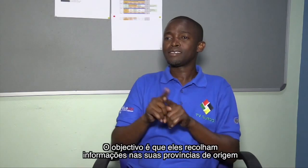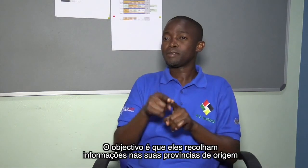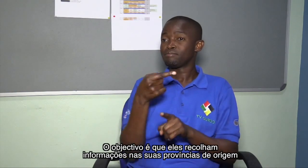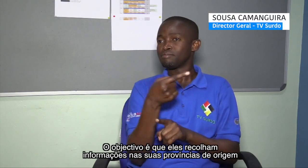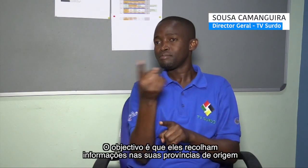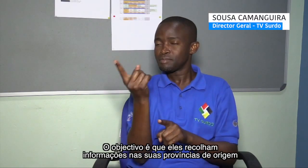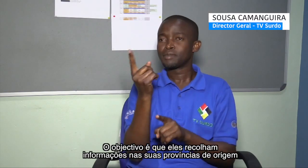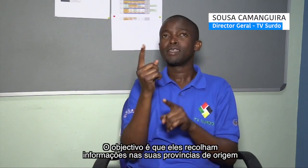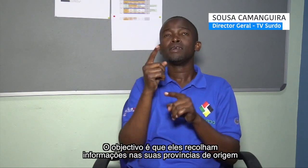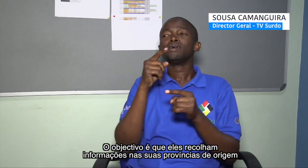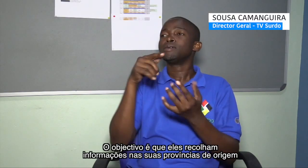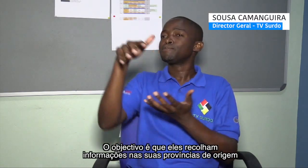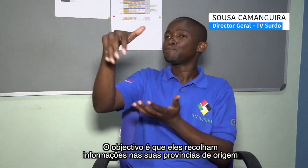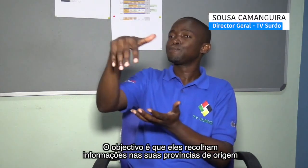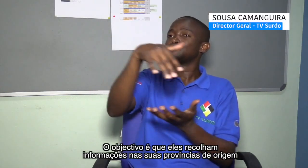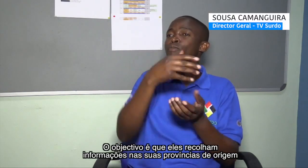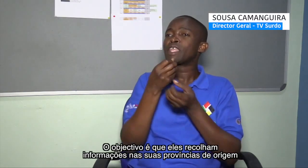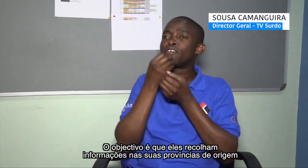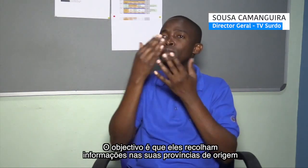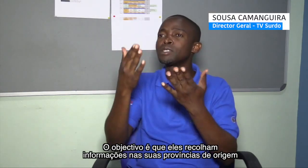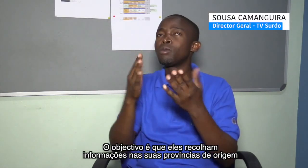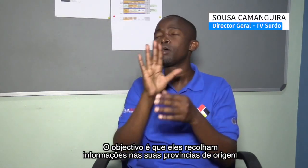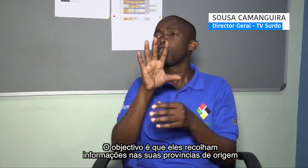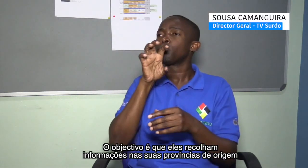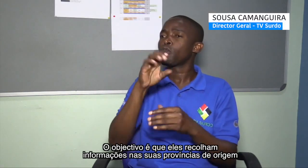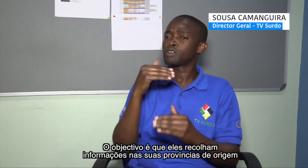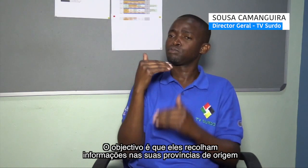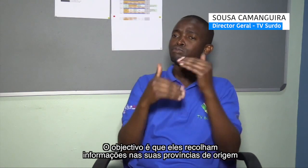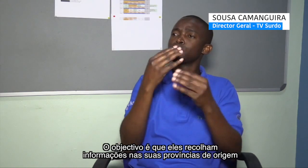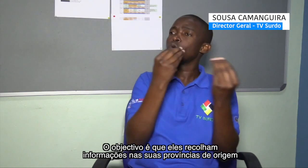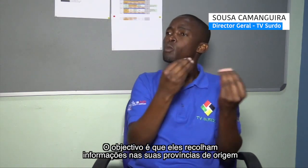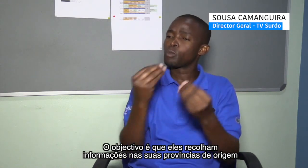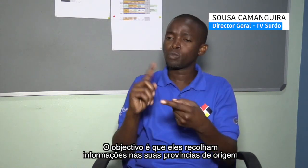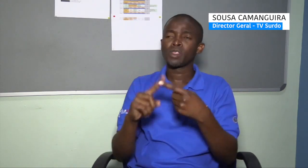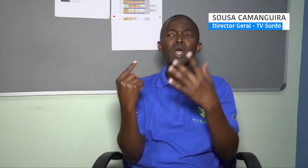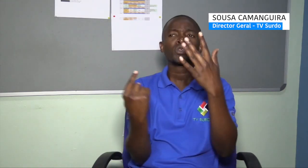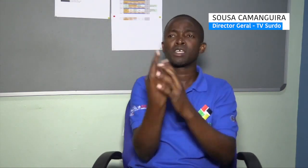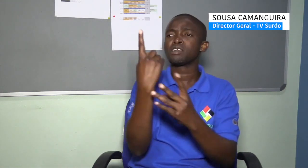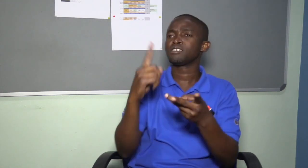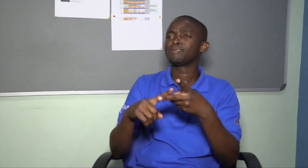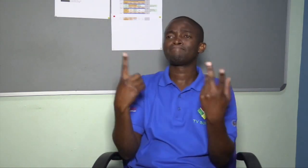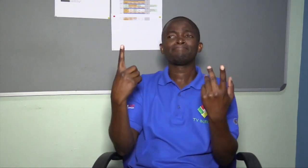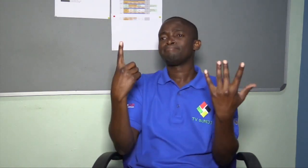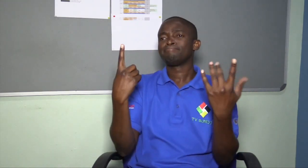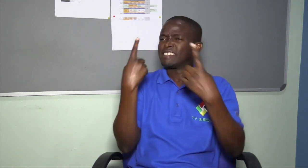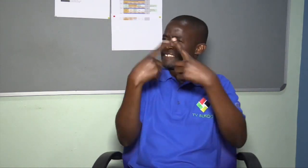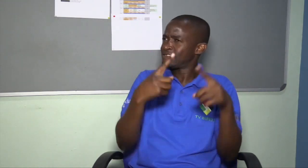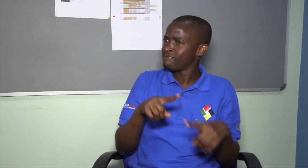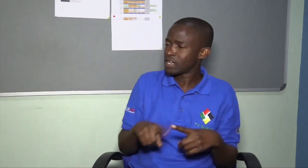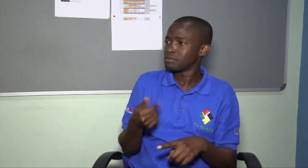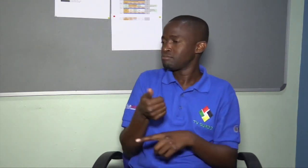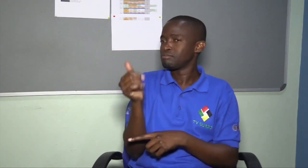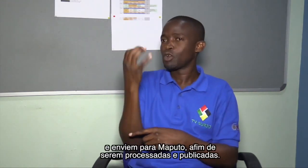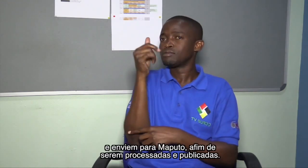O objetivo era com que eles recolhessem informações nas províncias, como está a desenvolver nas províncias, o